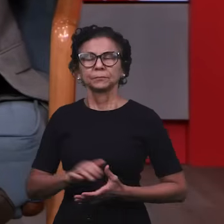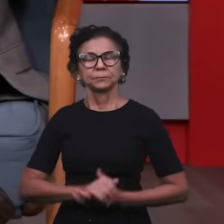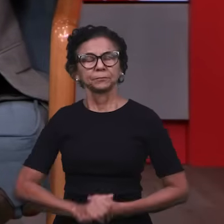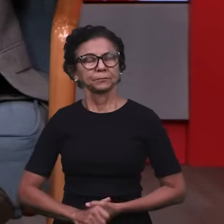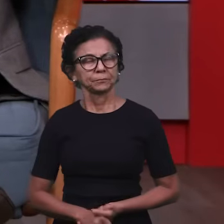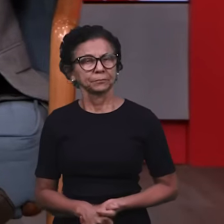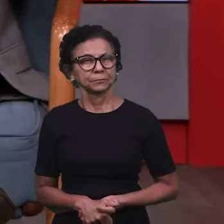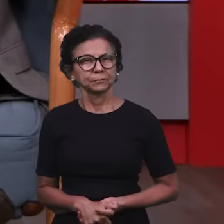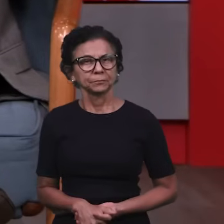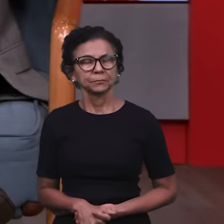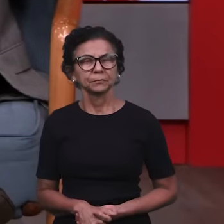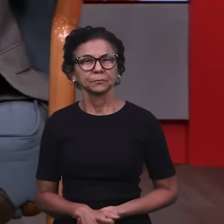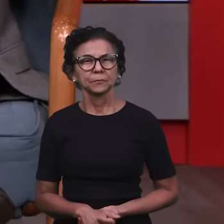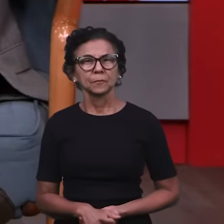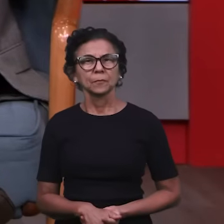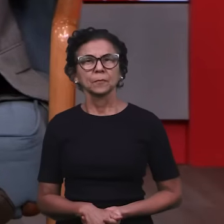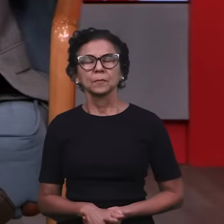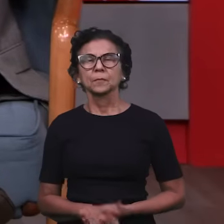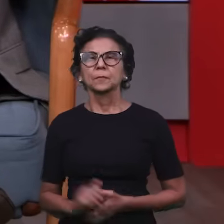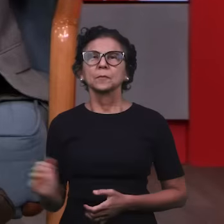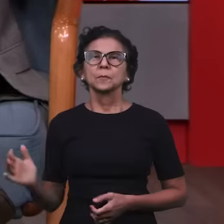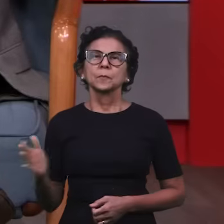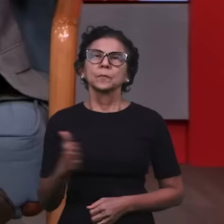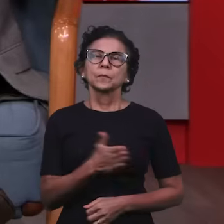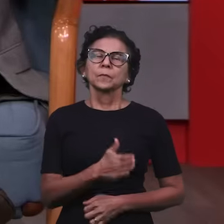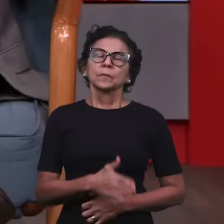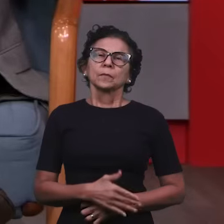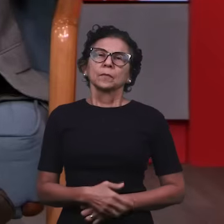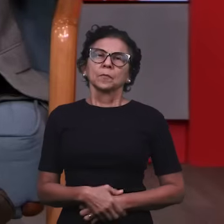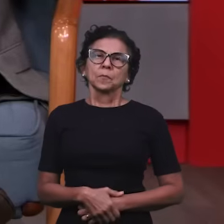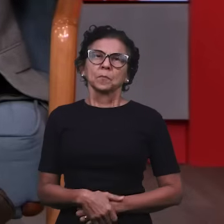o ensino que nós